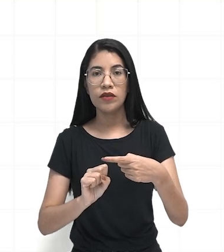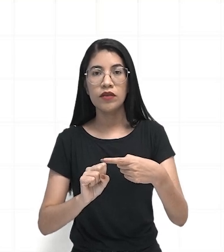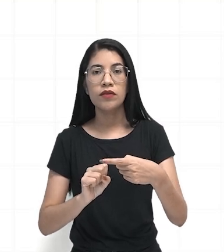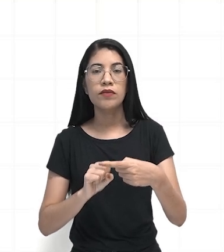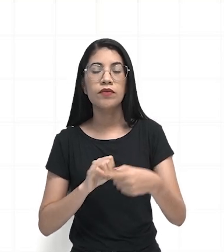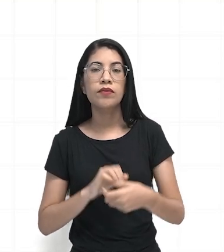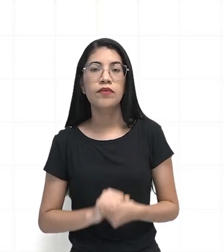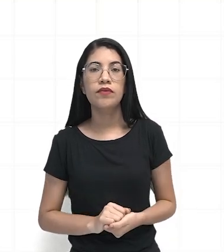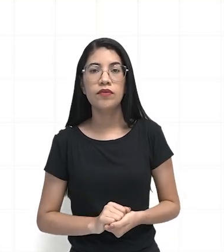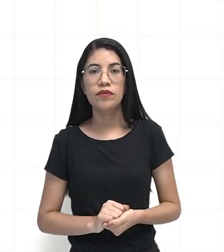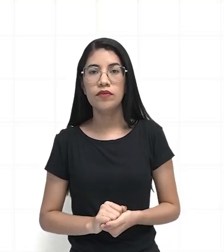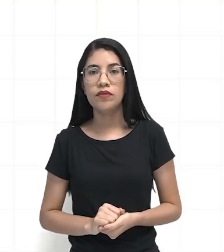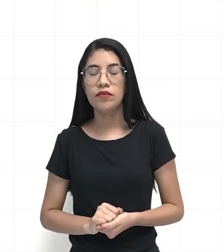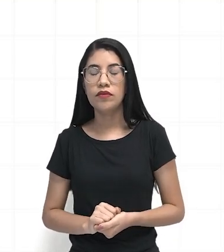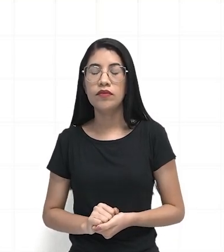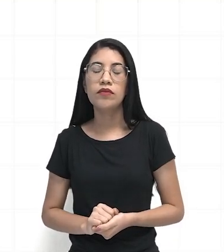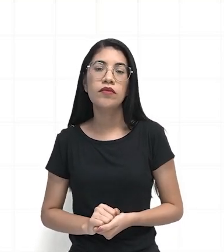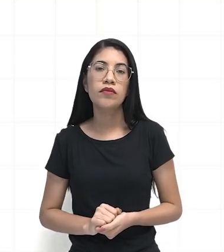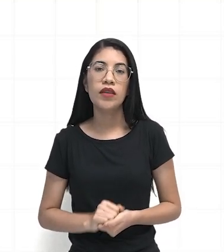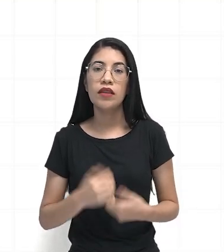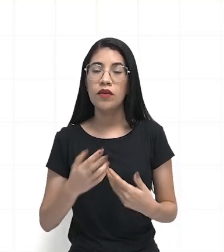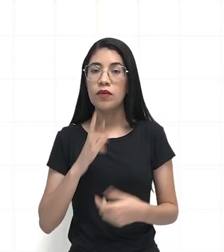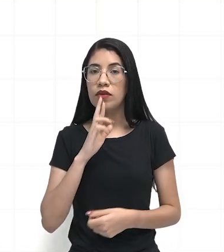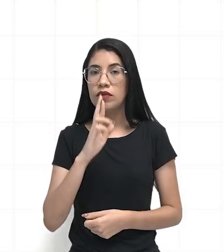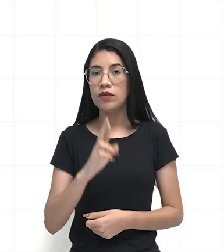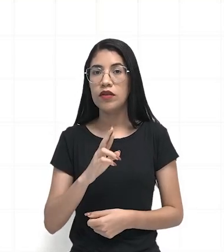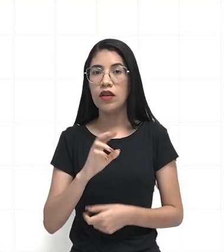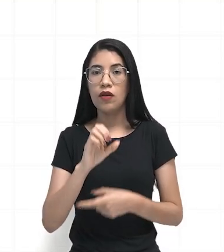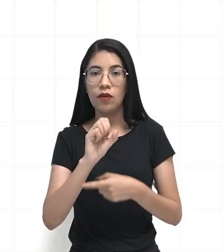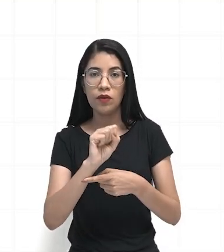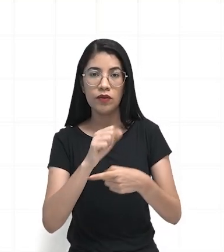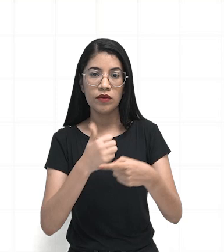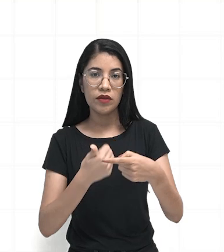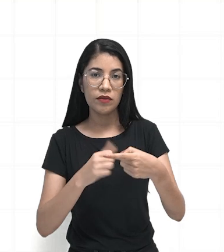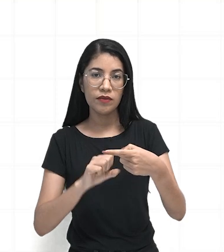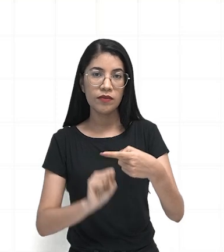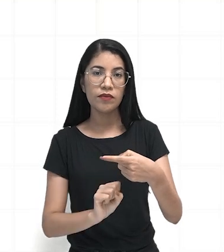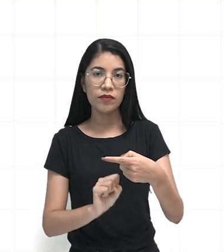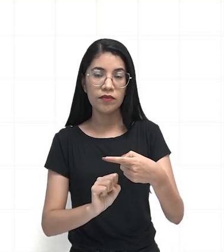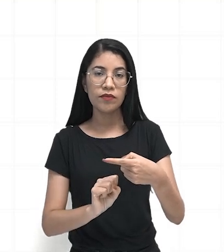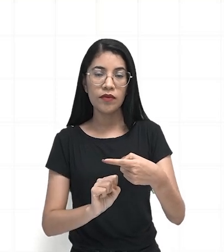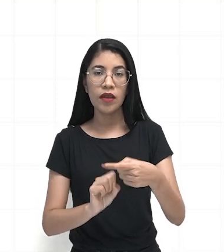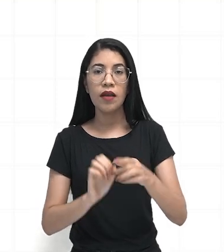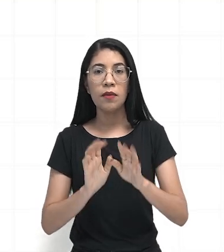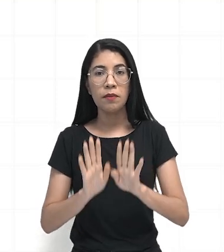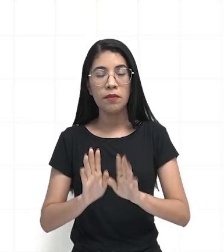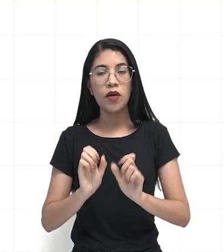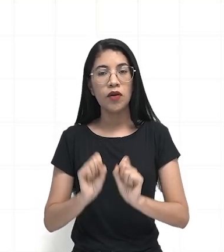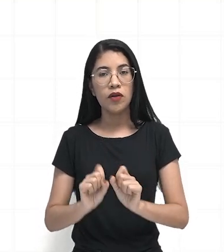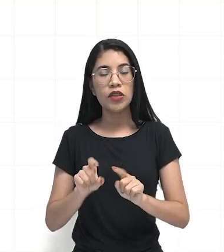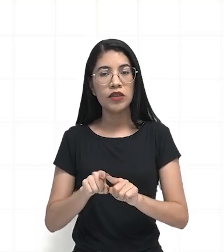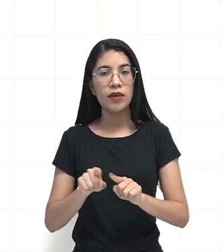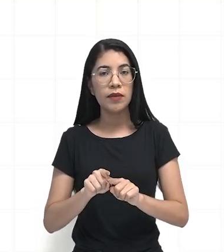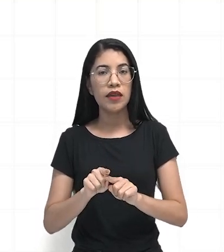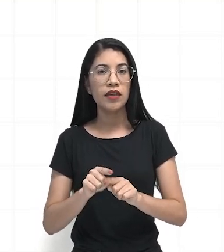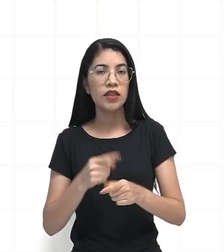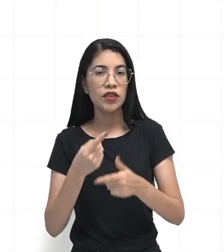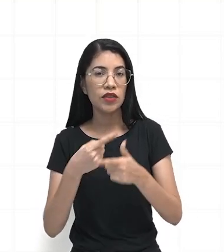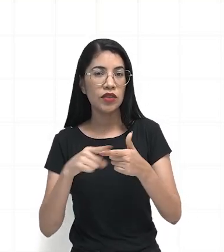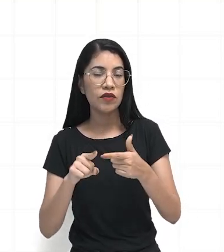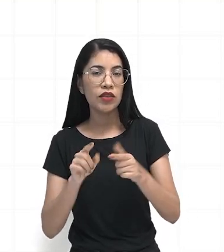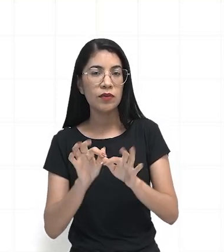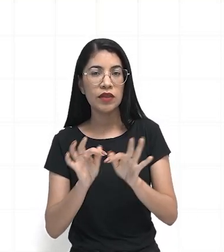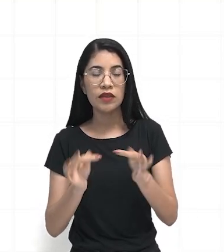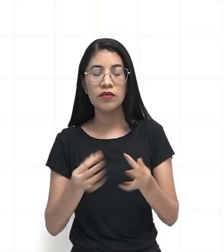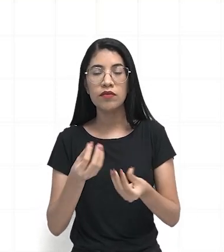da turma. Então, o resultado é 8 sobre 18. Mas eu posso simplificar isso, não